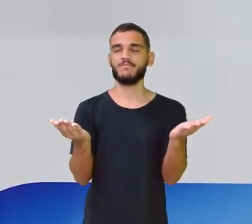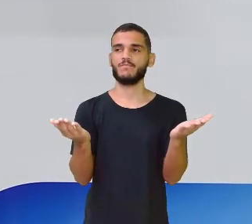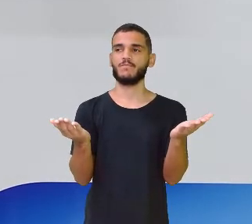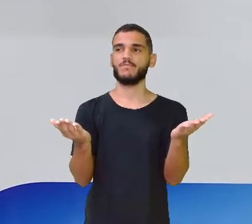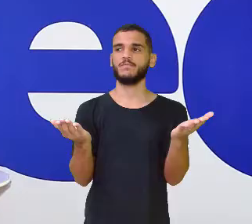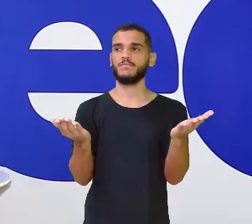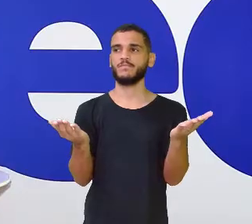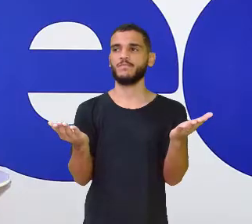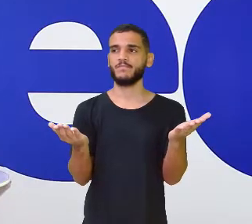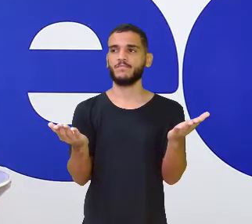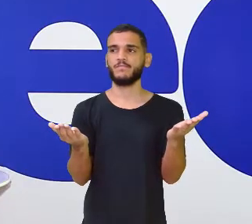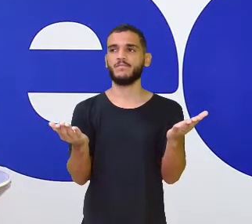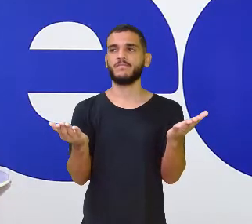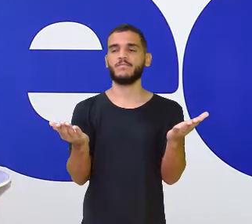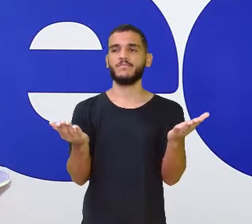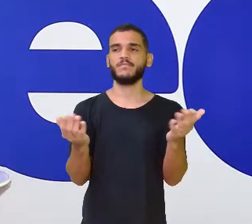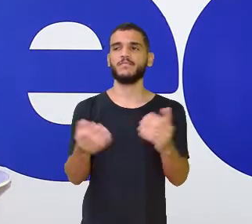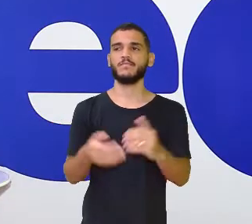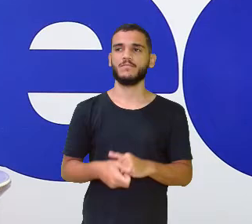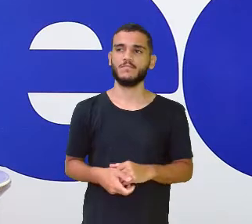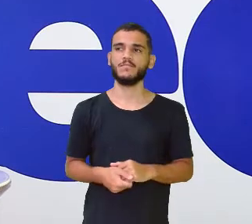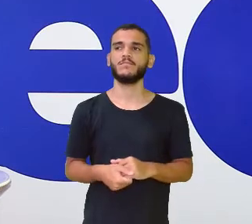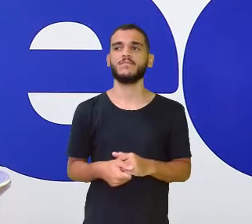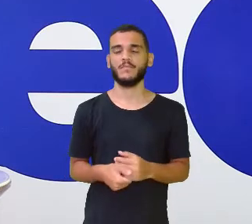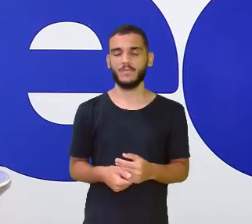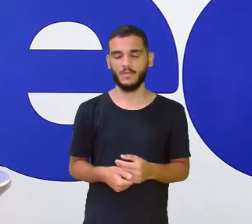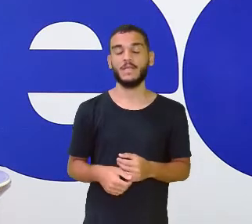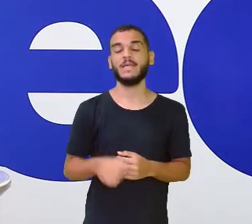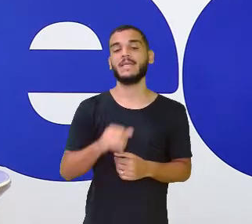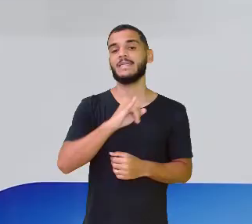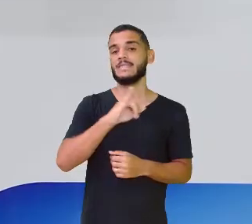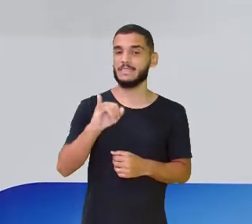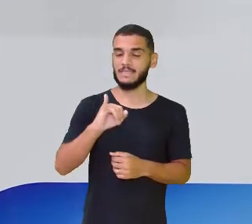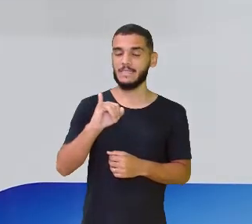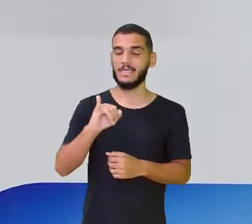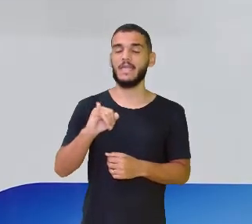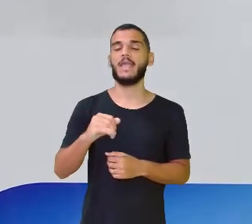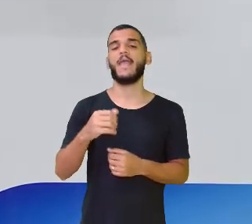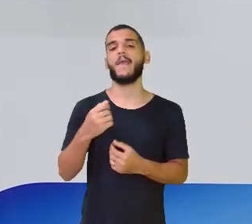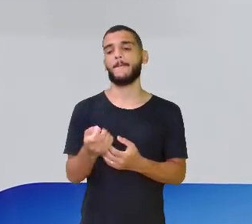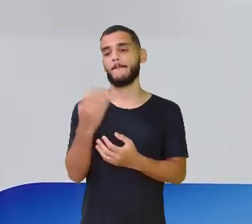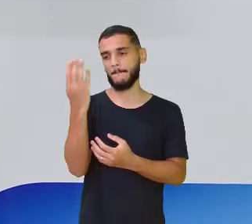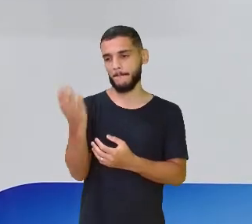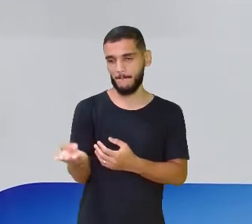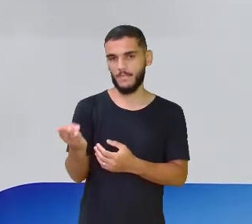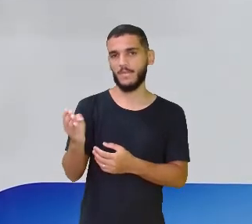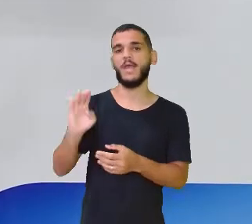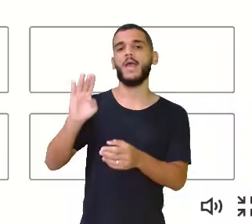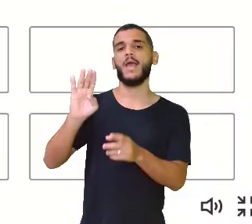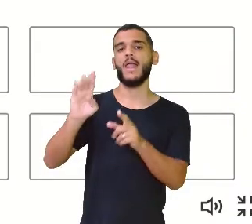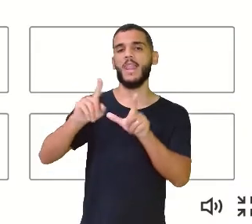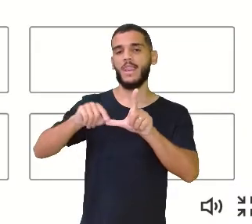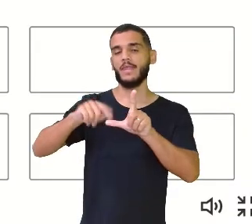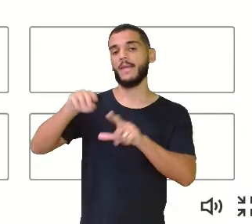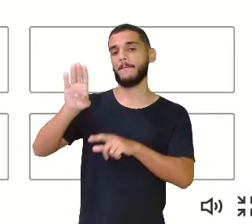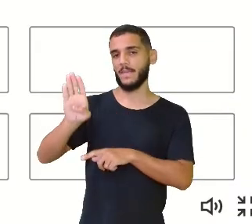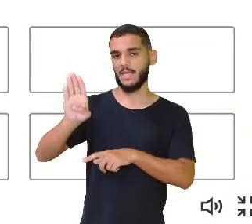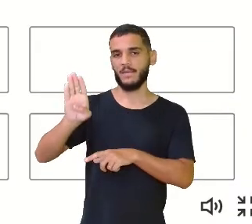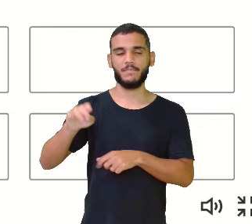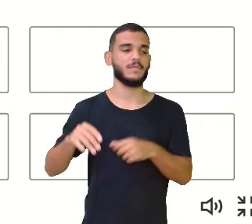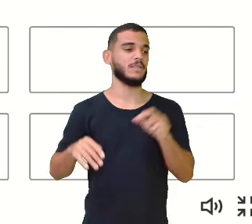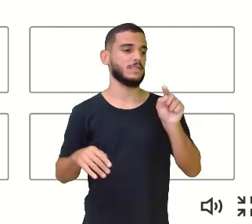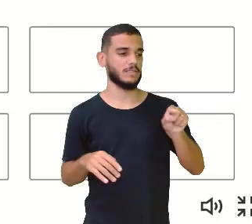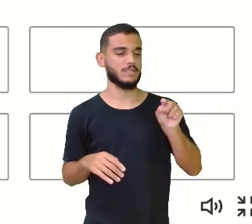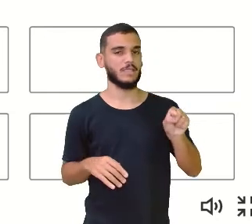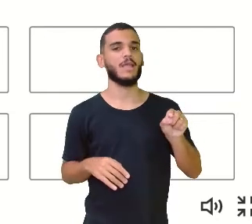Márcia. Vamos dizer assim, simplificar, se né? for biótico, vocês botam B. Se for abiótico, vocês colocam A, para facilitar